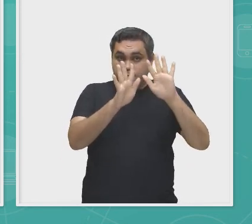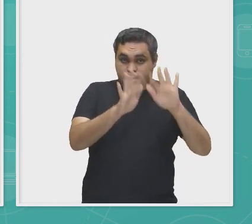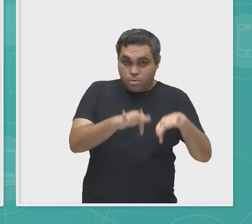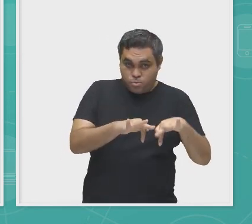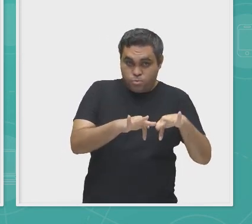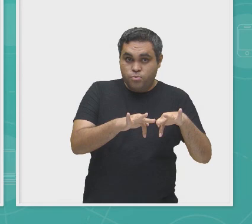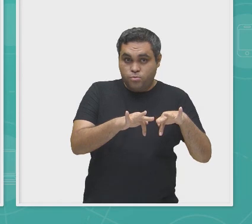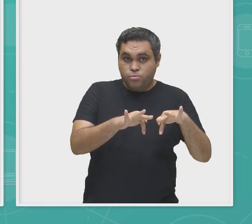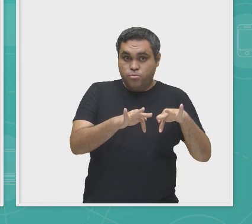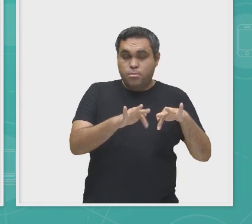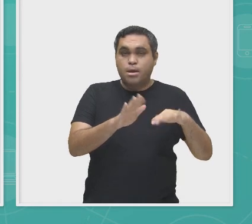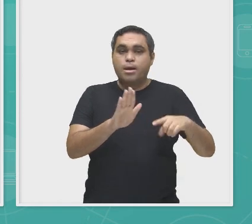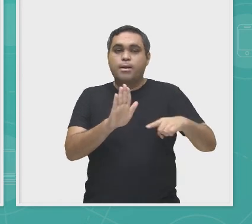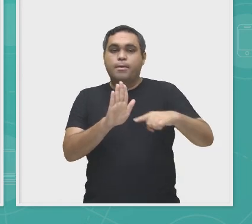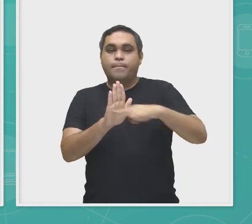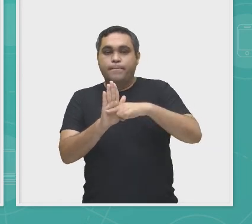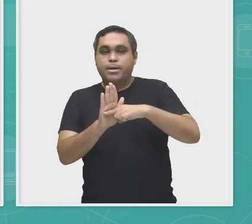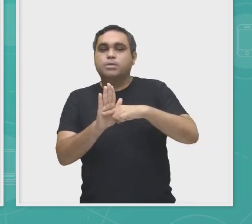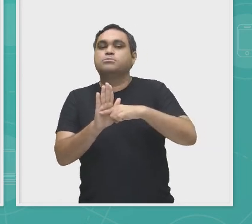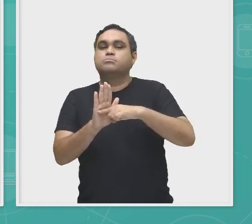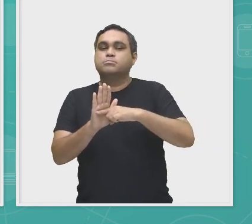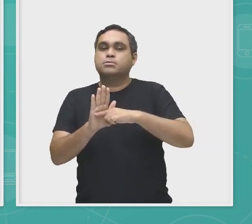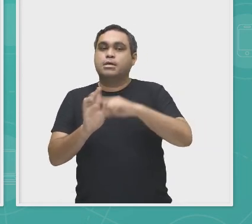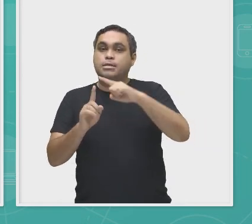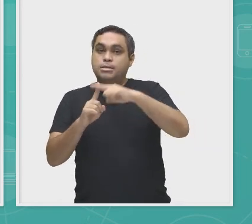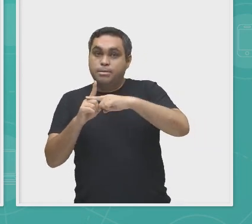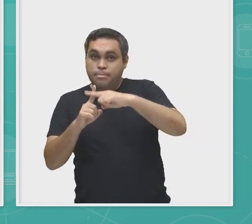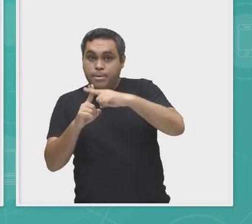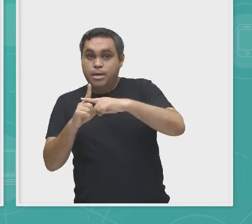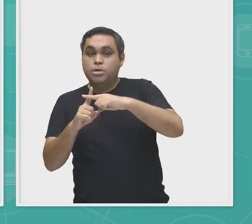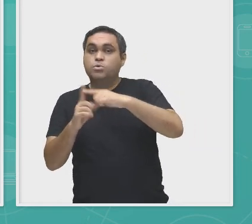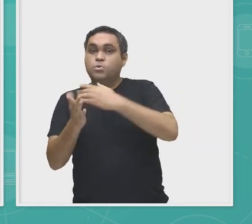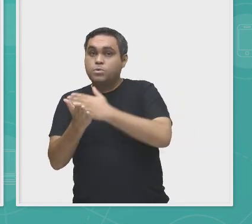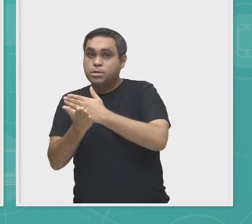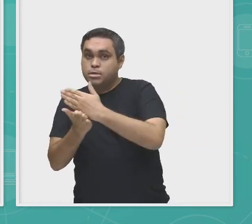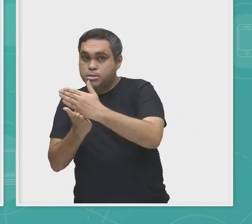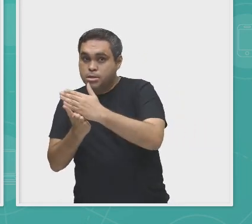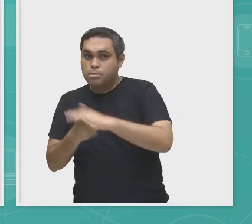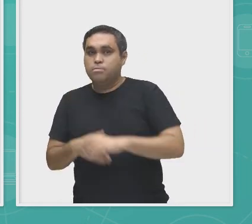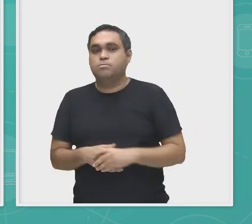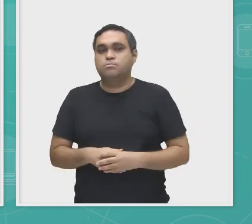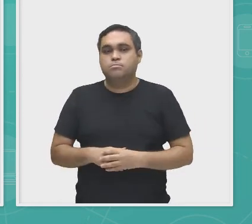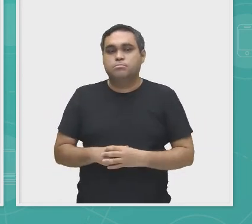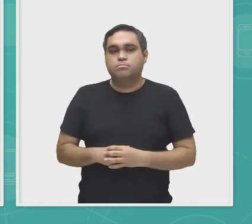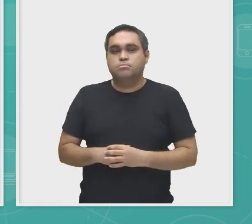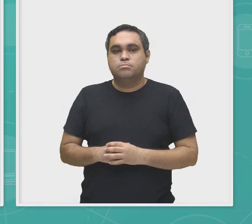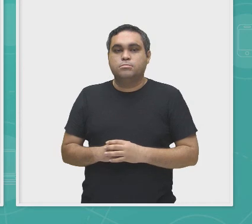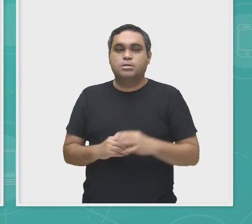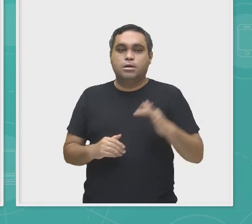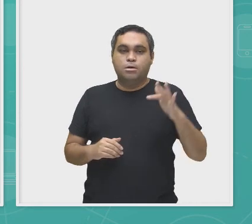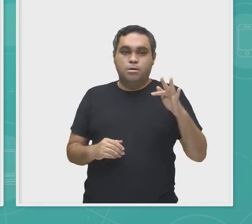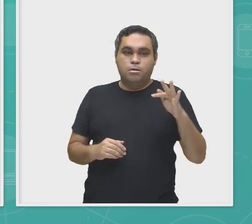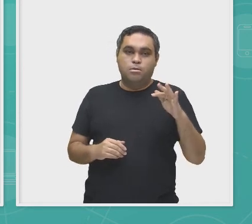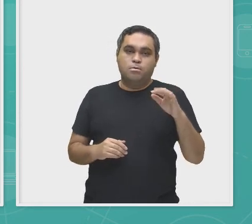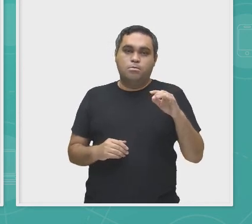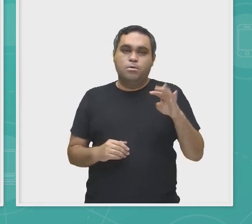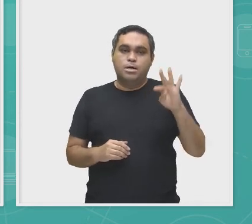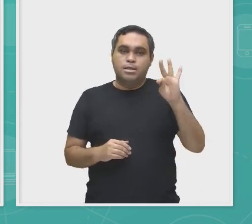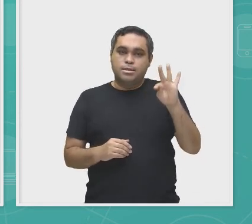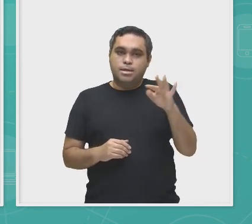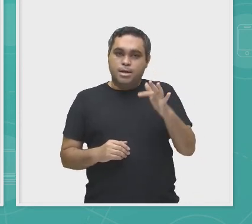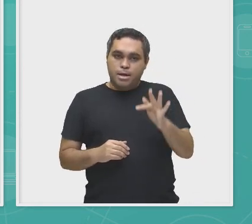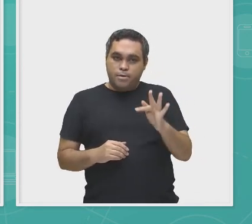né, menos a temperatura inicial. A temperatura final, ó, é de menos